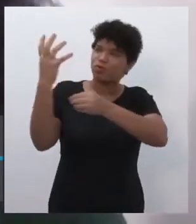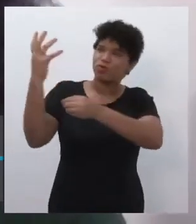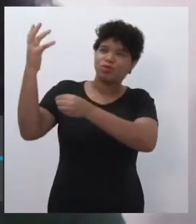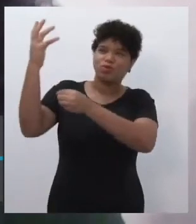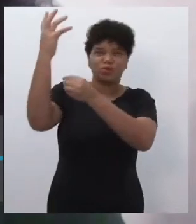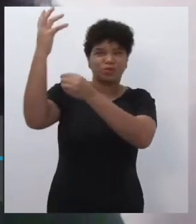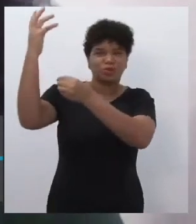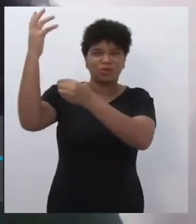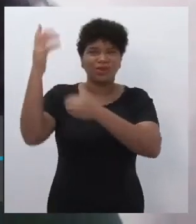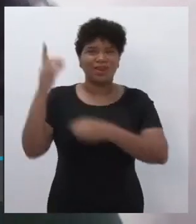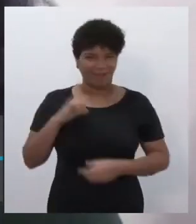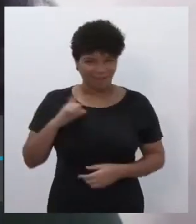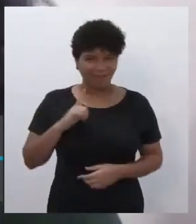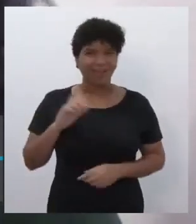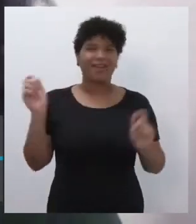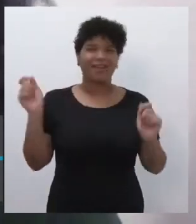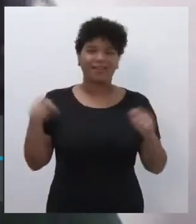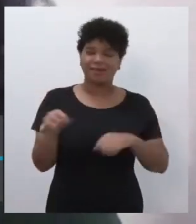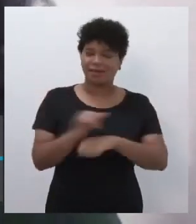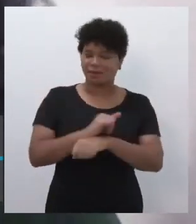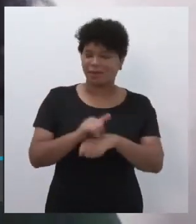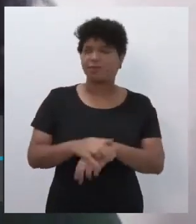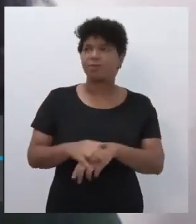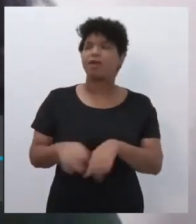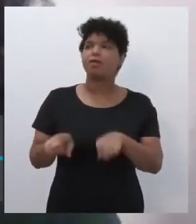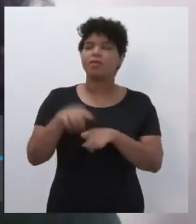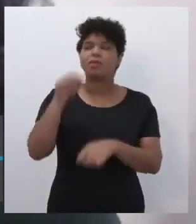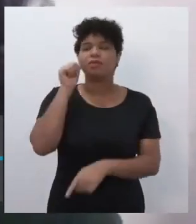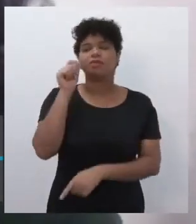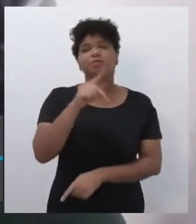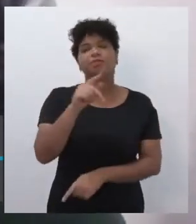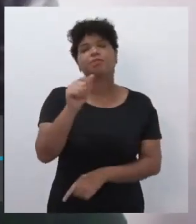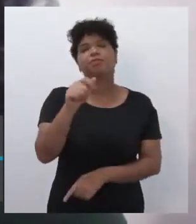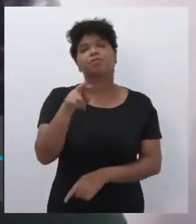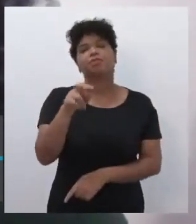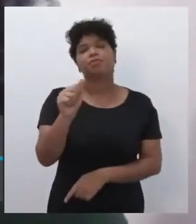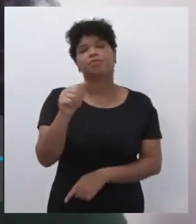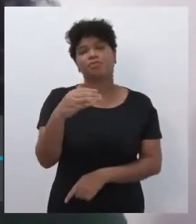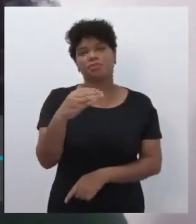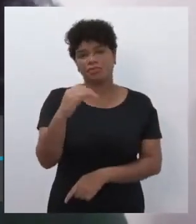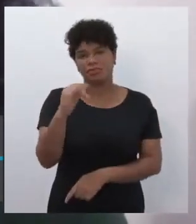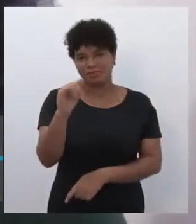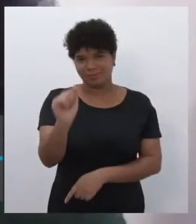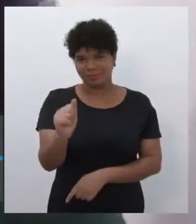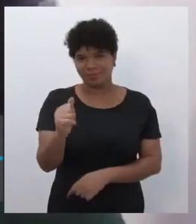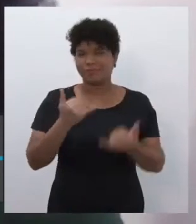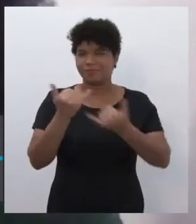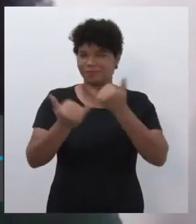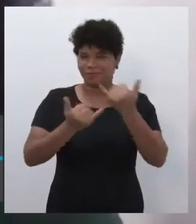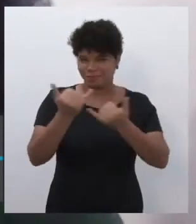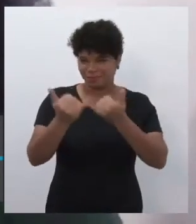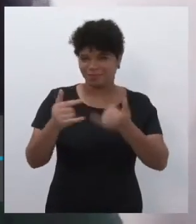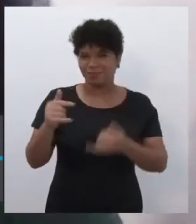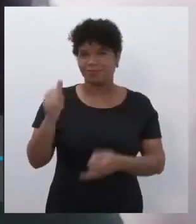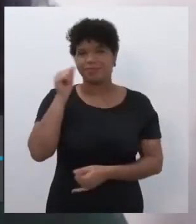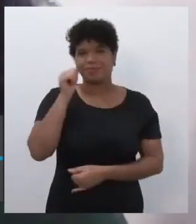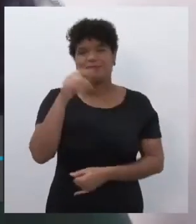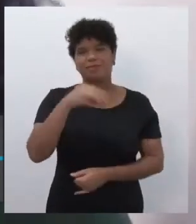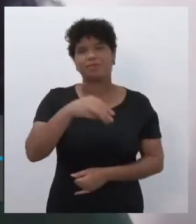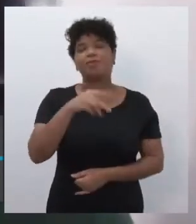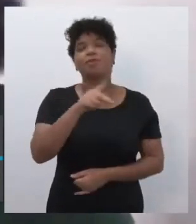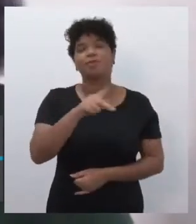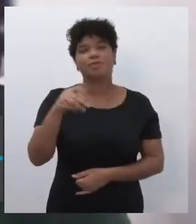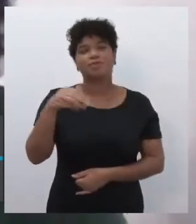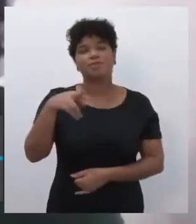Araci fala sobre a proposta de jogos. A professora Mariana trabalhar situações, problemas. E a professora Ana